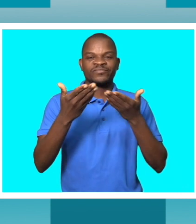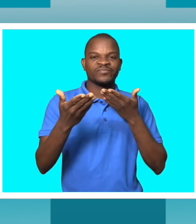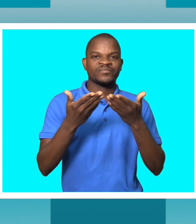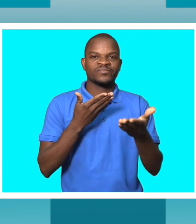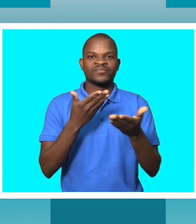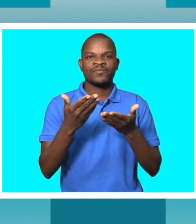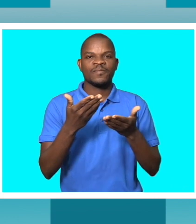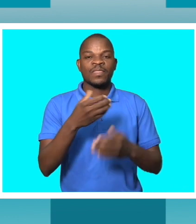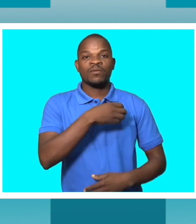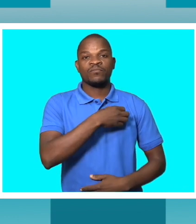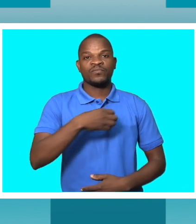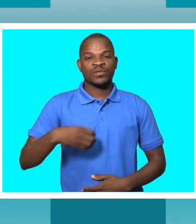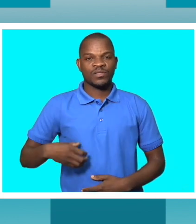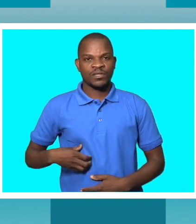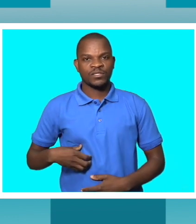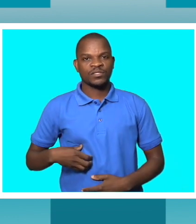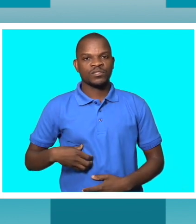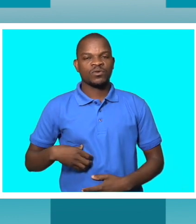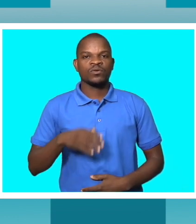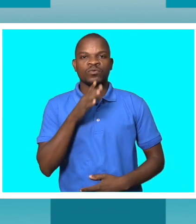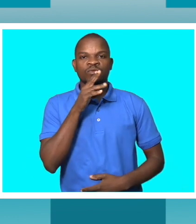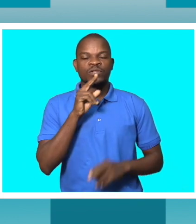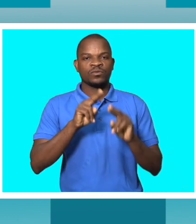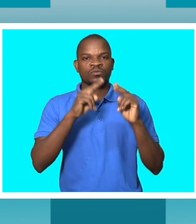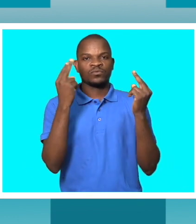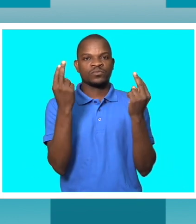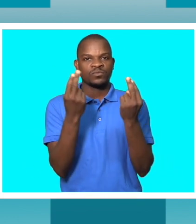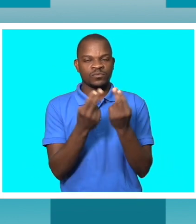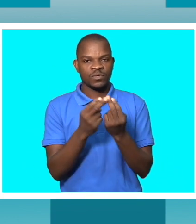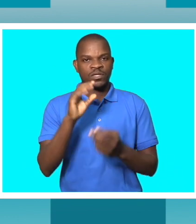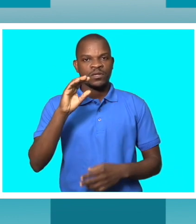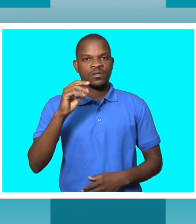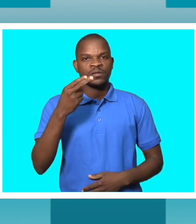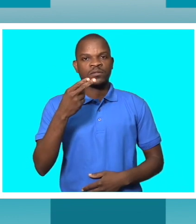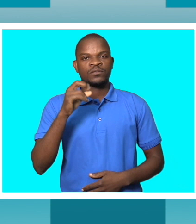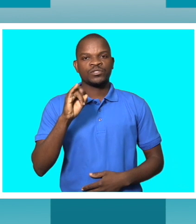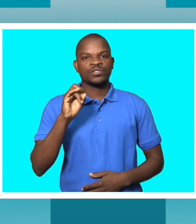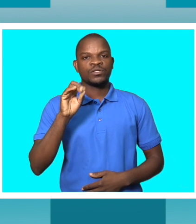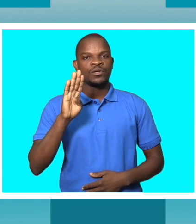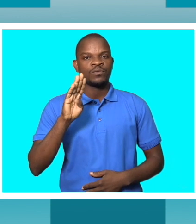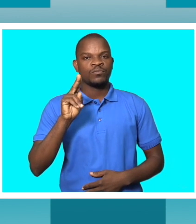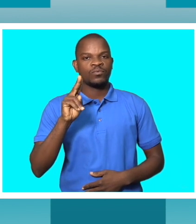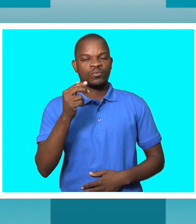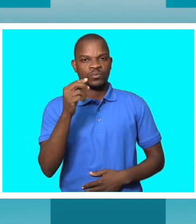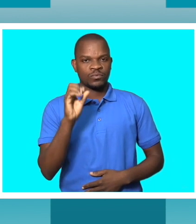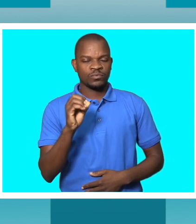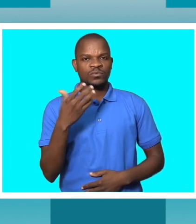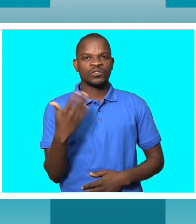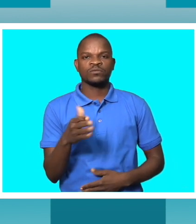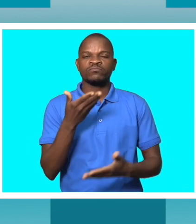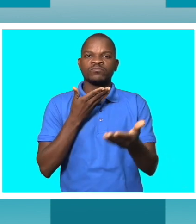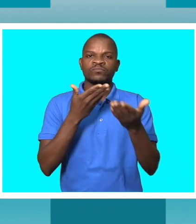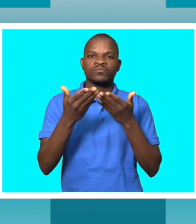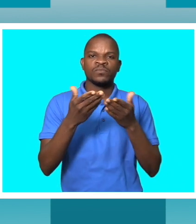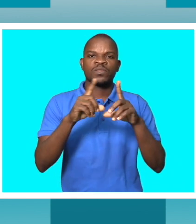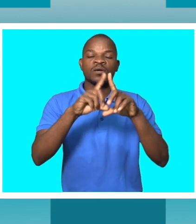conversamos com o presidente do município de Xibouto, Henrique Esmachava, que nós conversamos sobretudo em torno